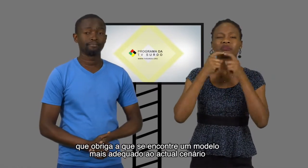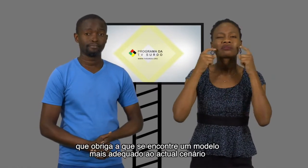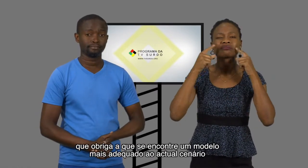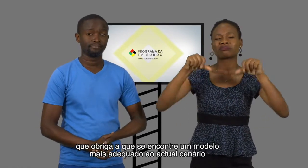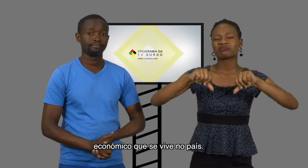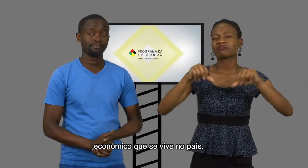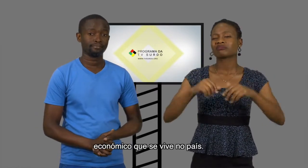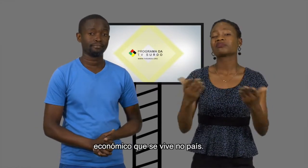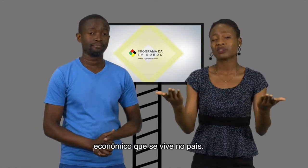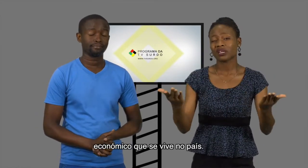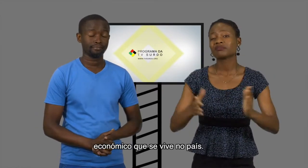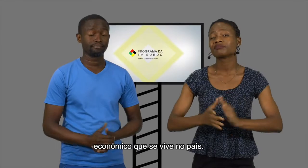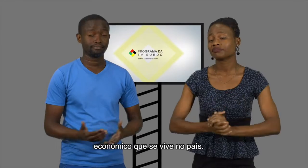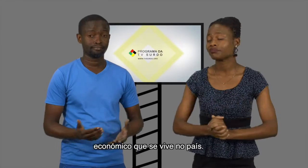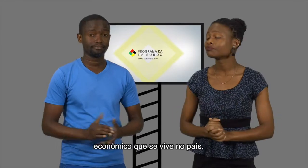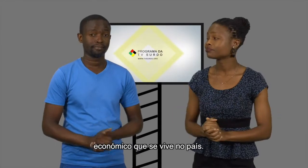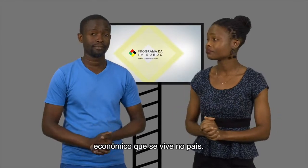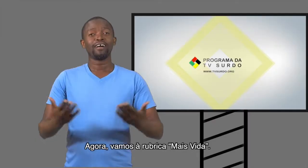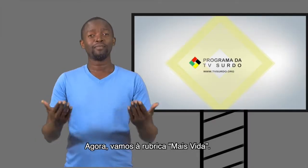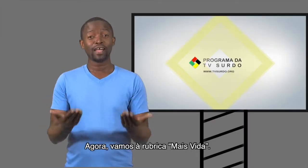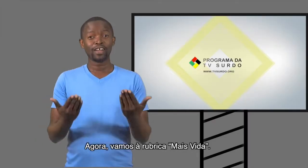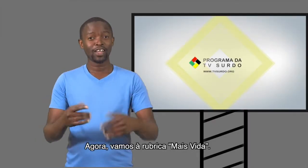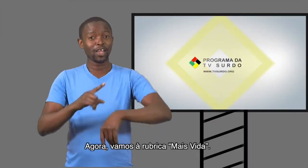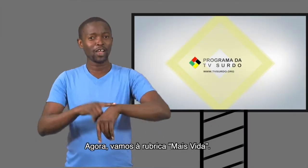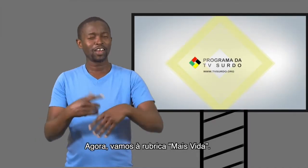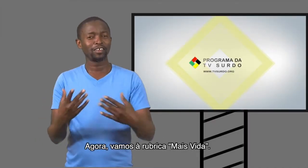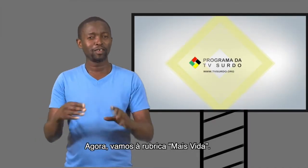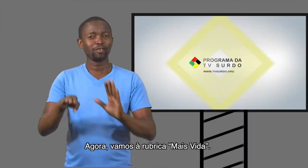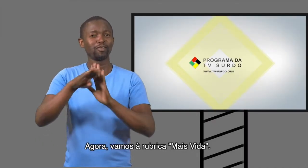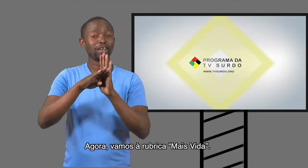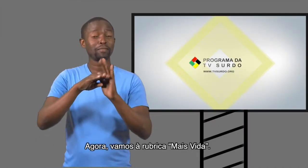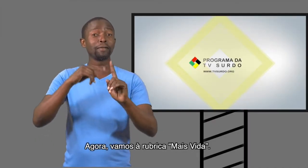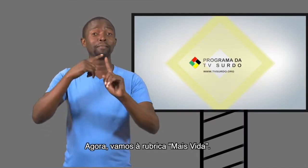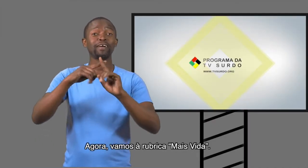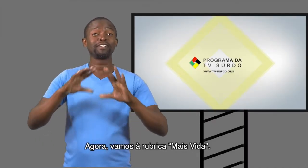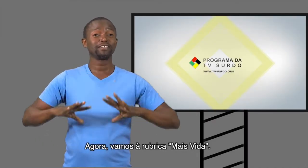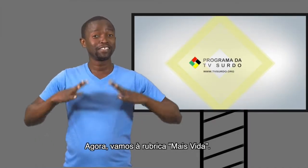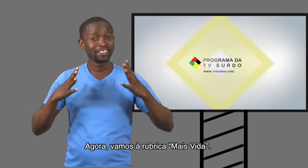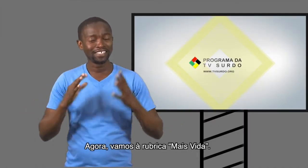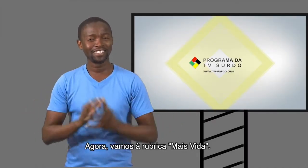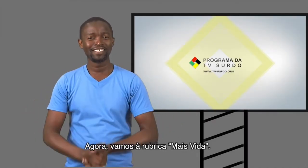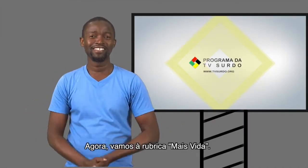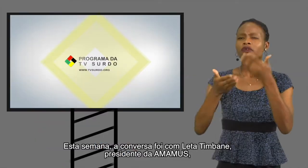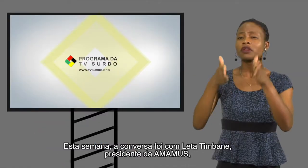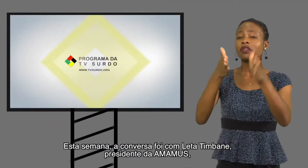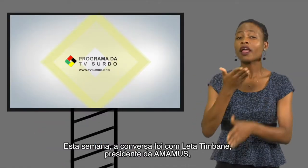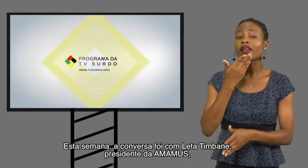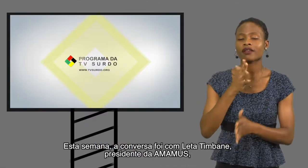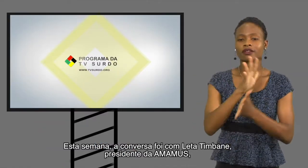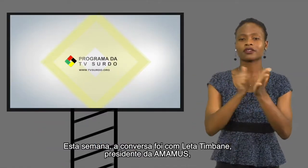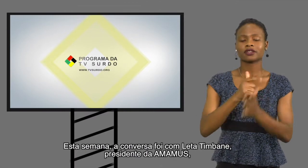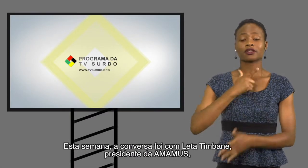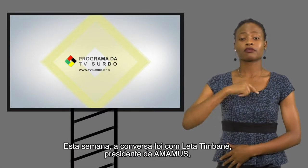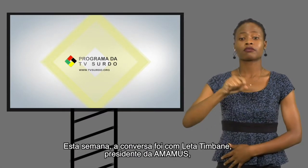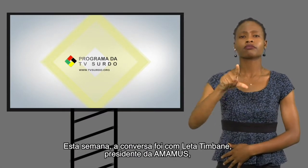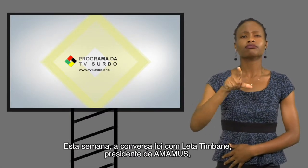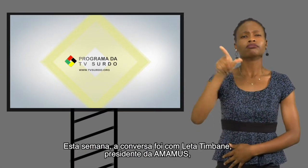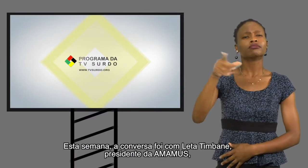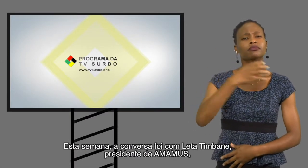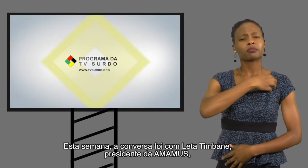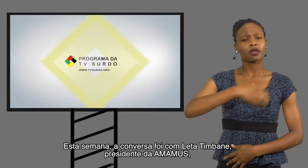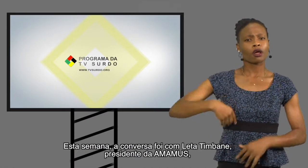atual cenário econômico que se vive no país. Agora, vamos à rubrica Mais Vida. Esta semana, a